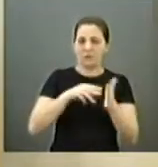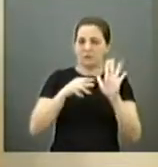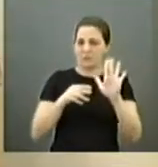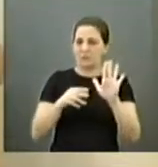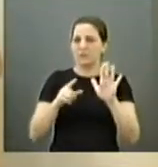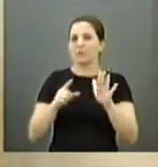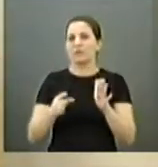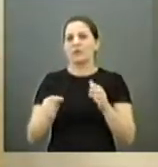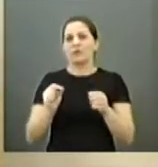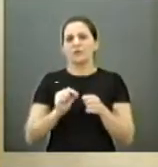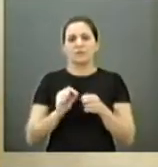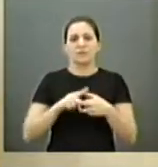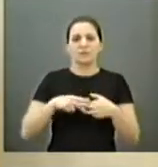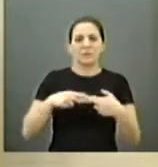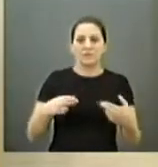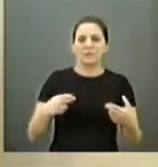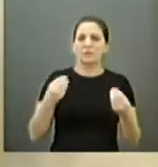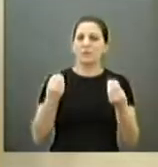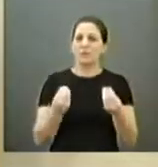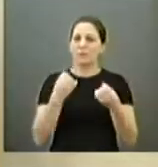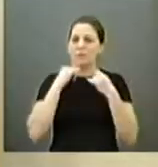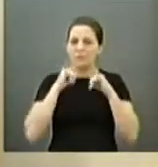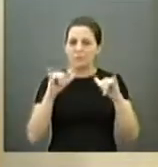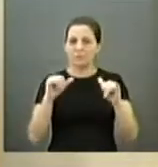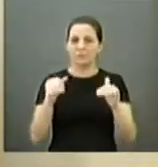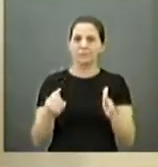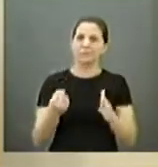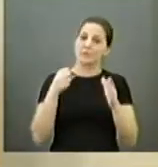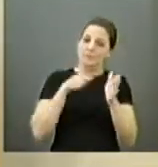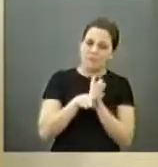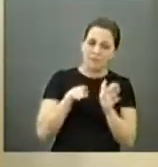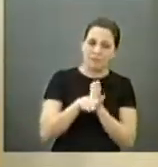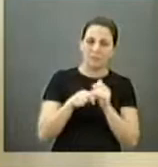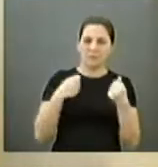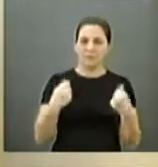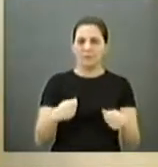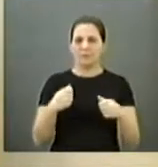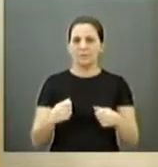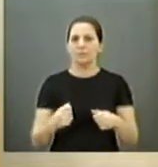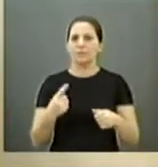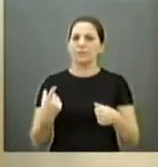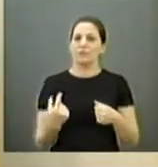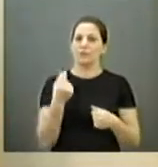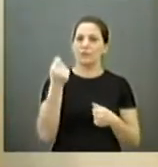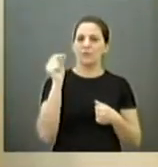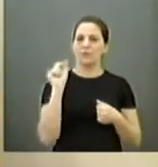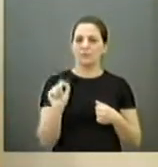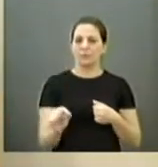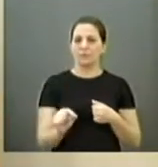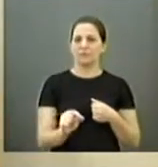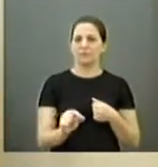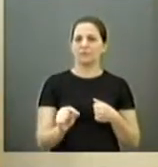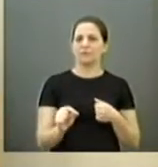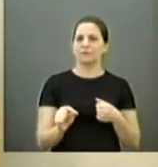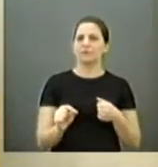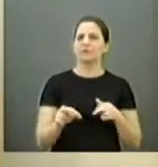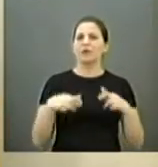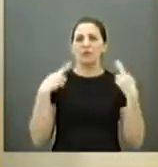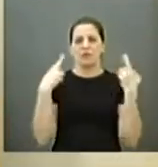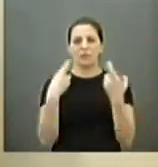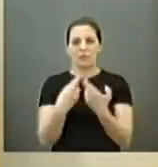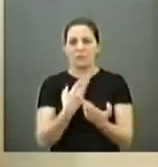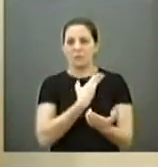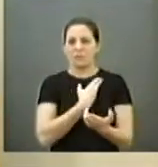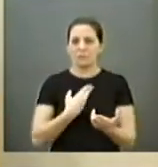do envio do documento. Então, esse é um ponto que tem que ser investigado. O valor que eu falei na coletiva, eu deixei bem